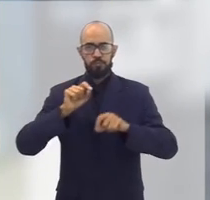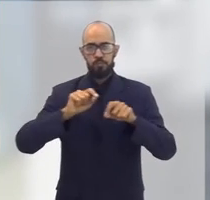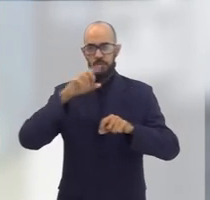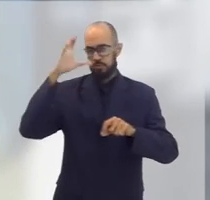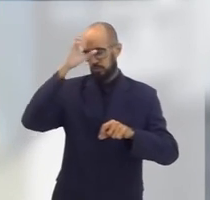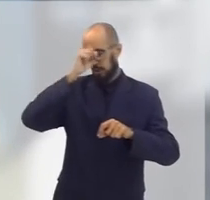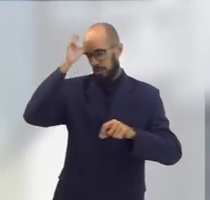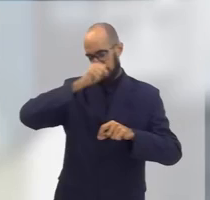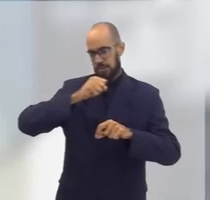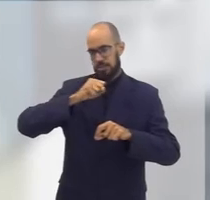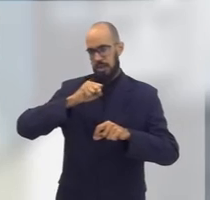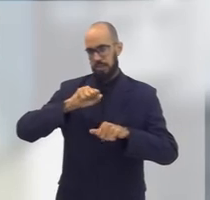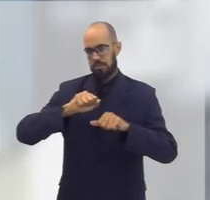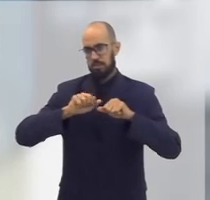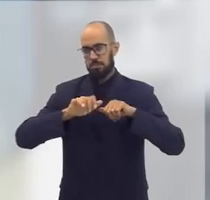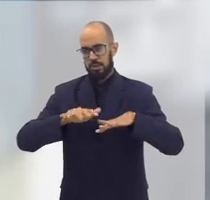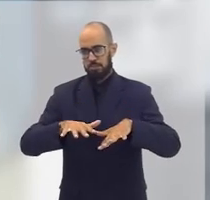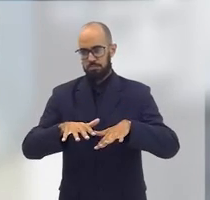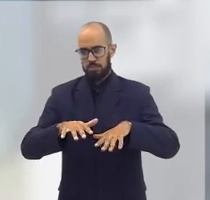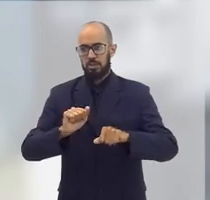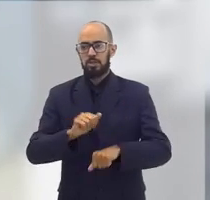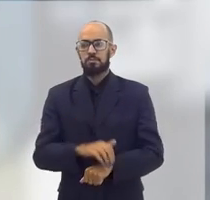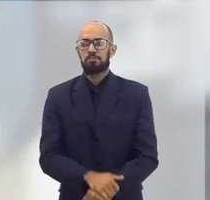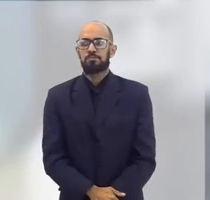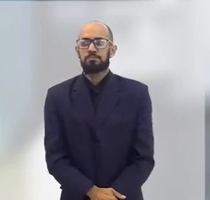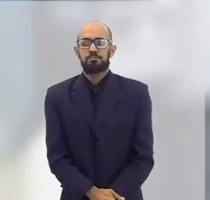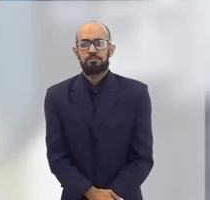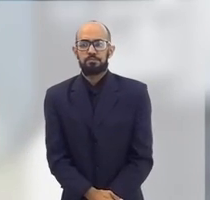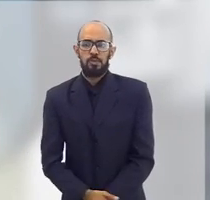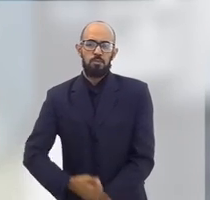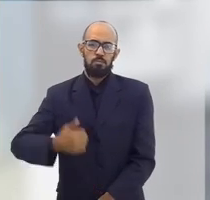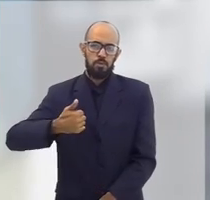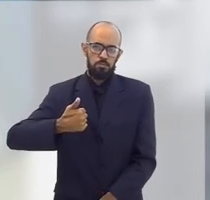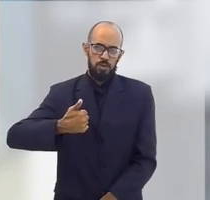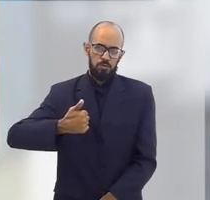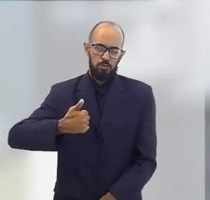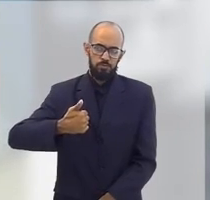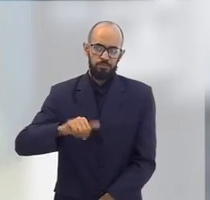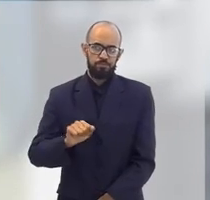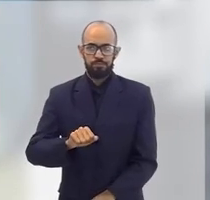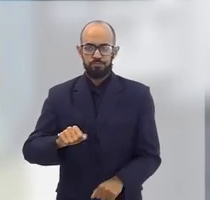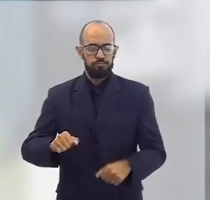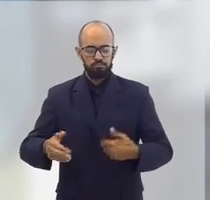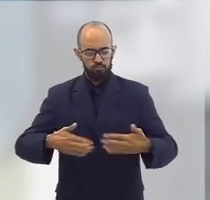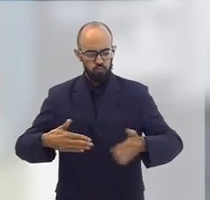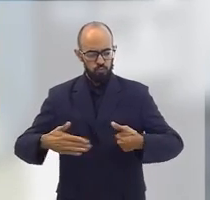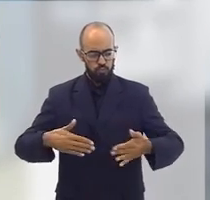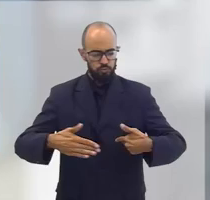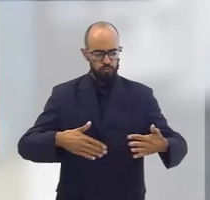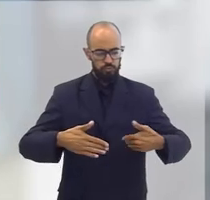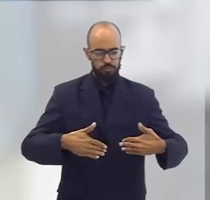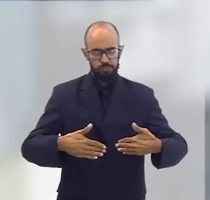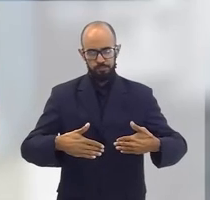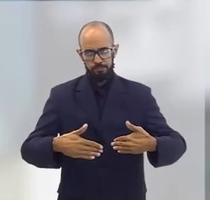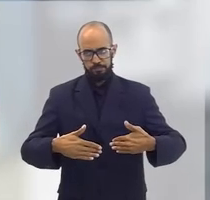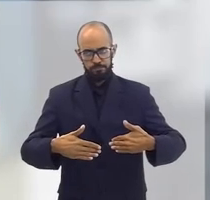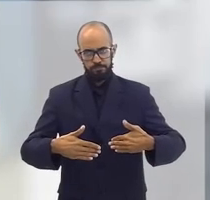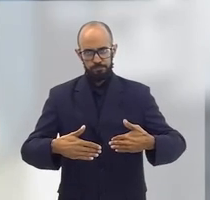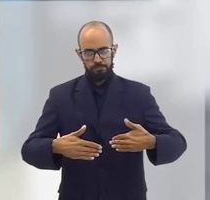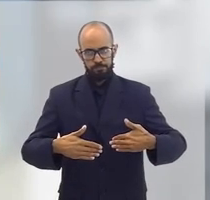aprendizados de cara, e eu vou tentar ser o menos prolixo, o mais objetivo possível. Primeiro, número um,